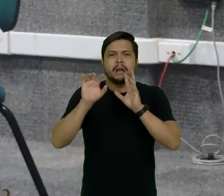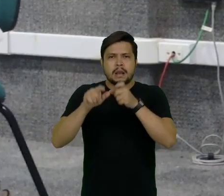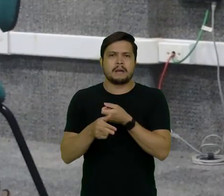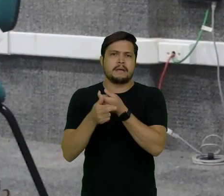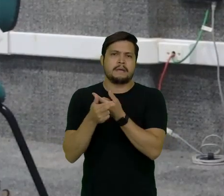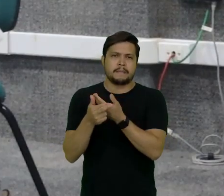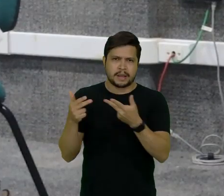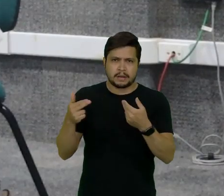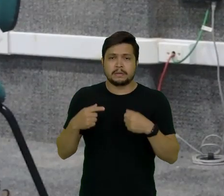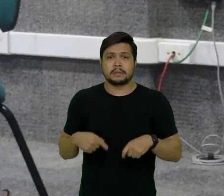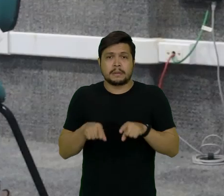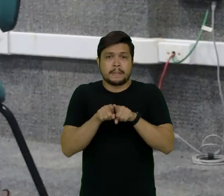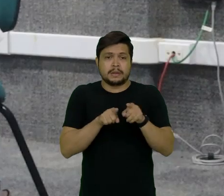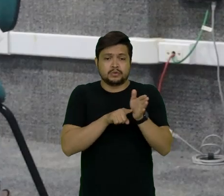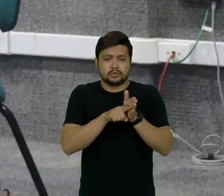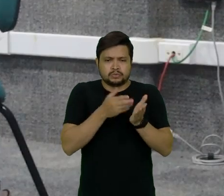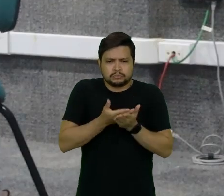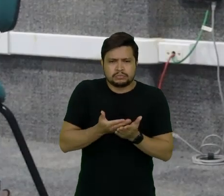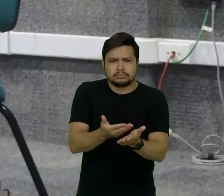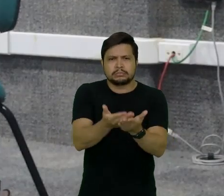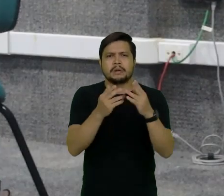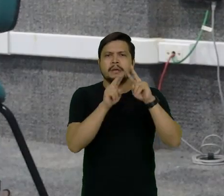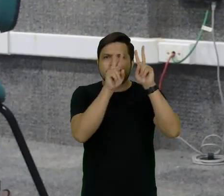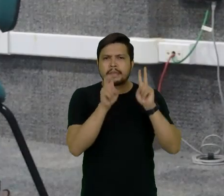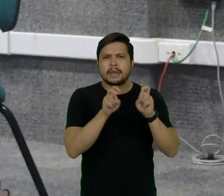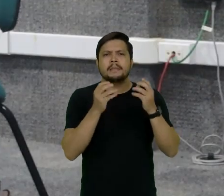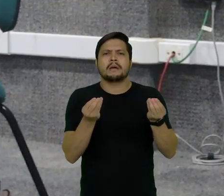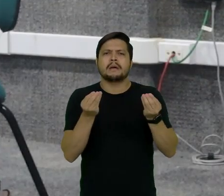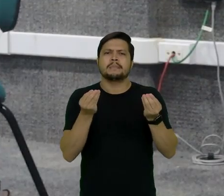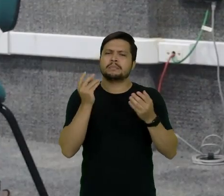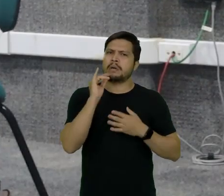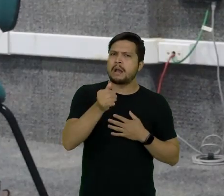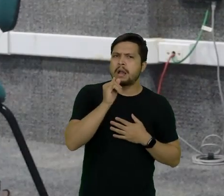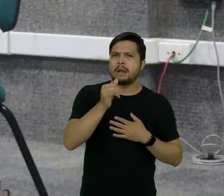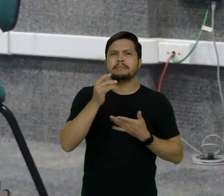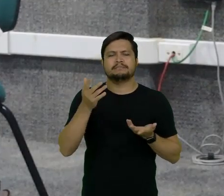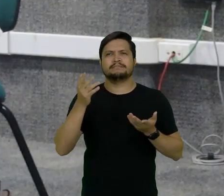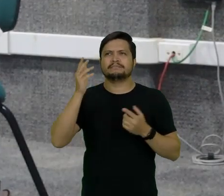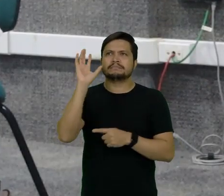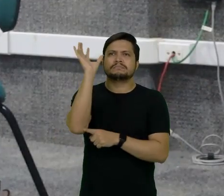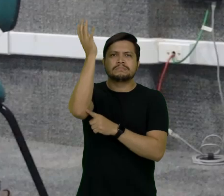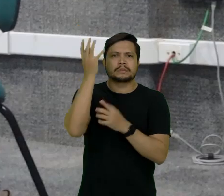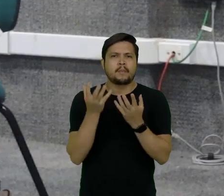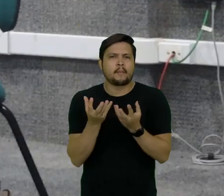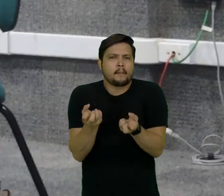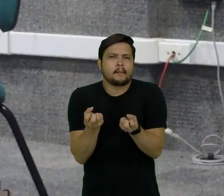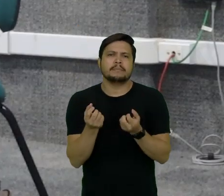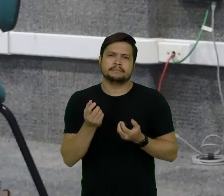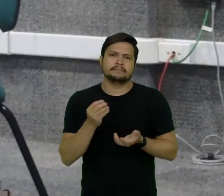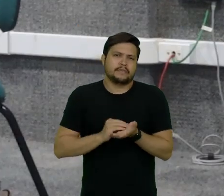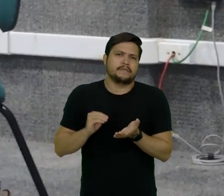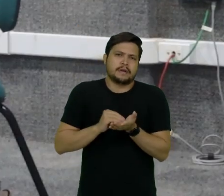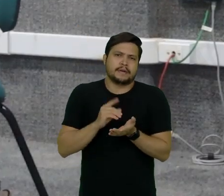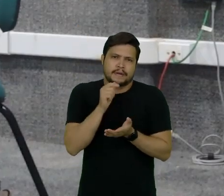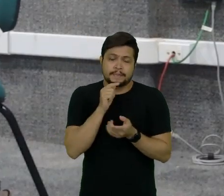semiárido, via temas como alerta precoce para risco de seca e caracterização de sistemas pecuários com potencial